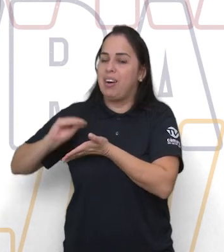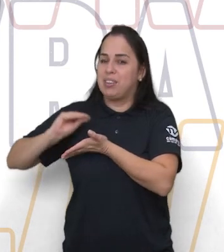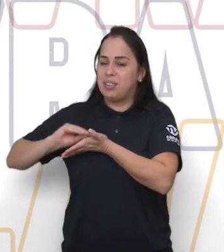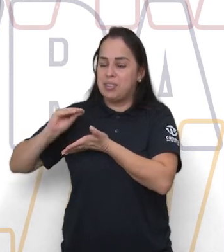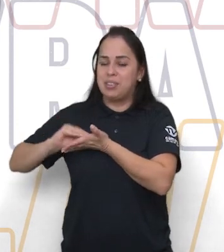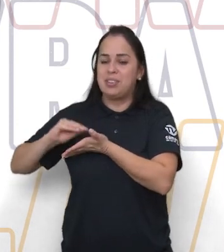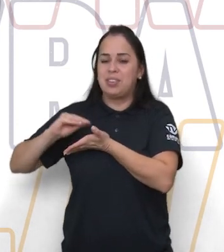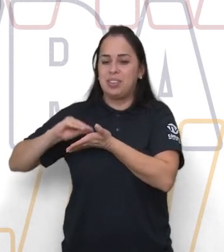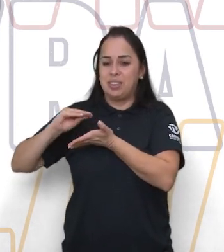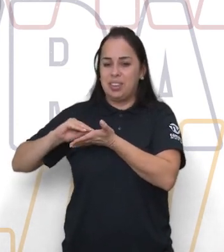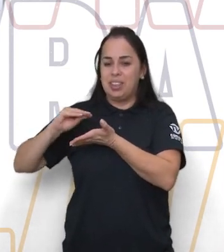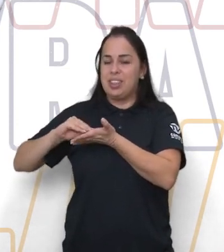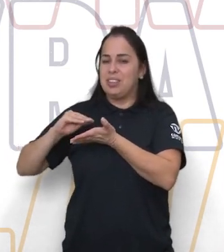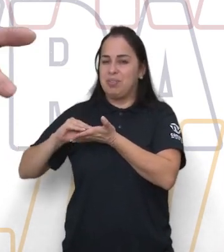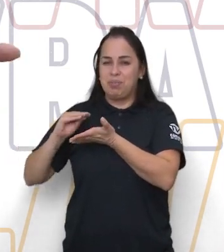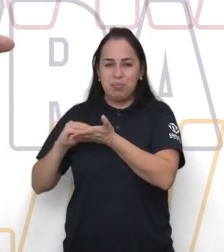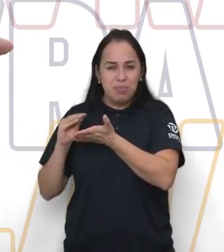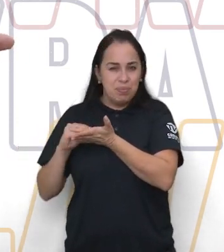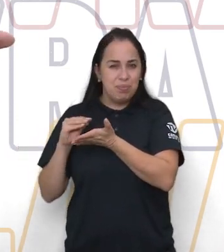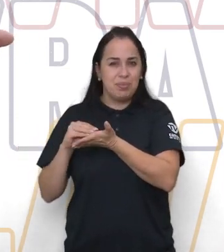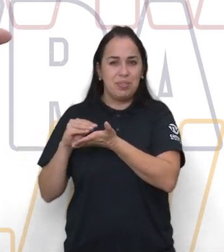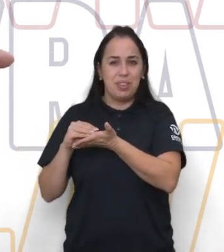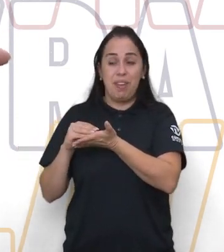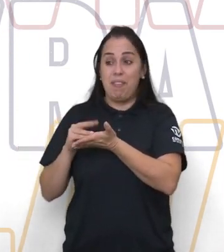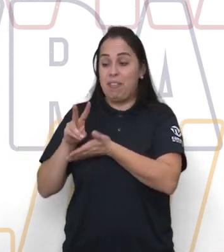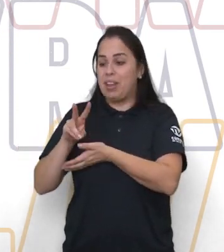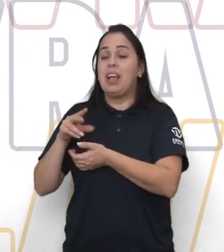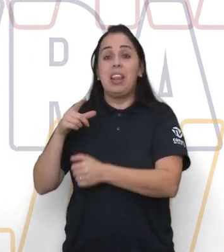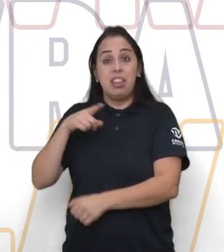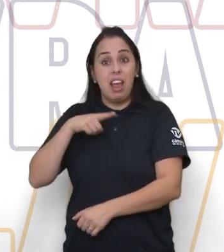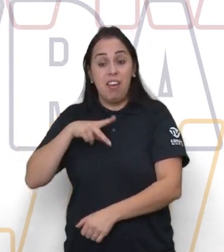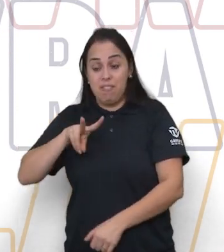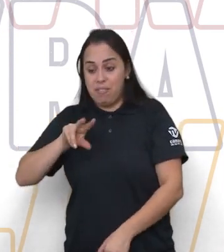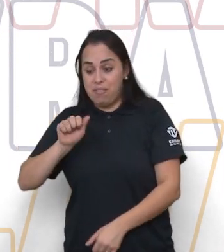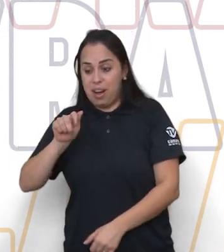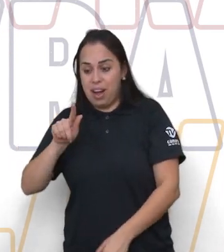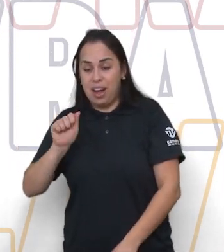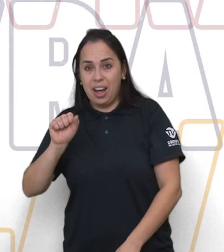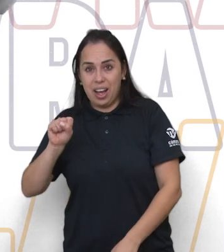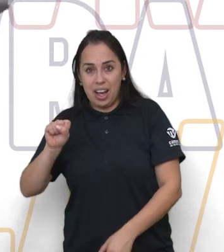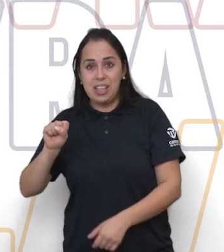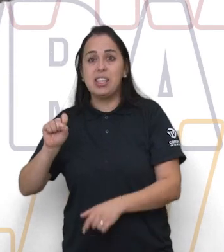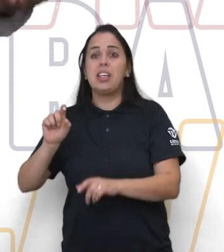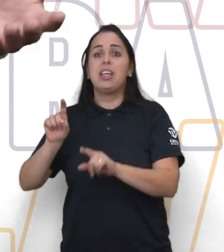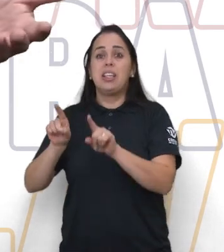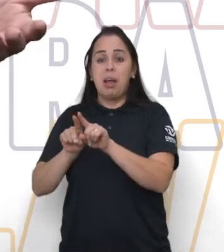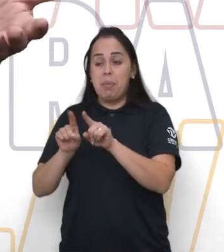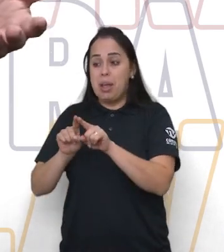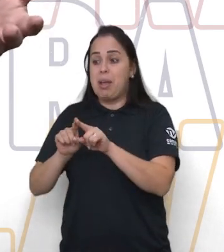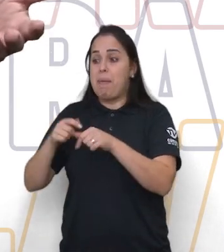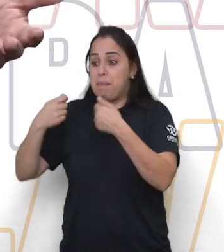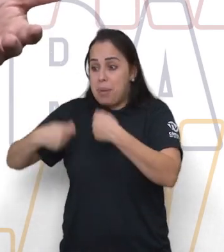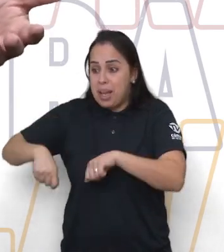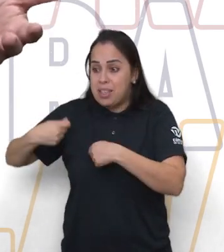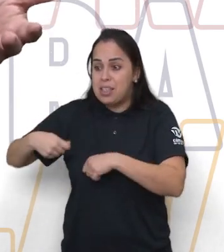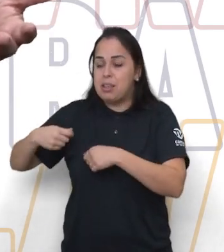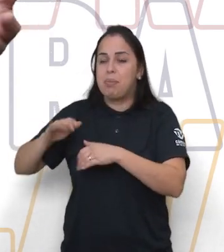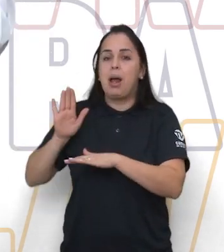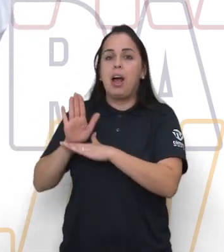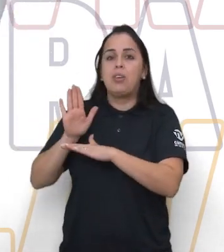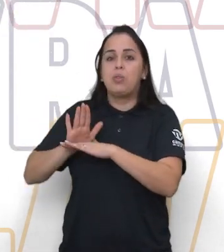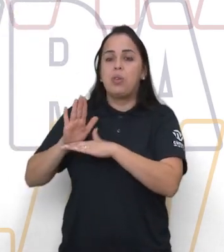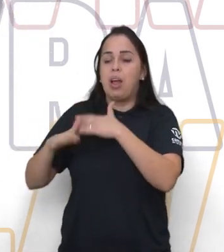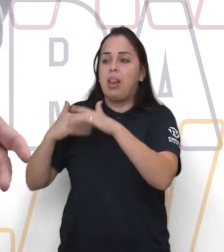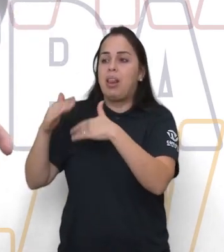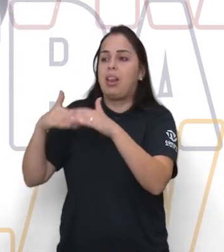de centenas de vagas que serão necessárias para o desenvolvimento do